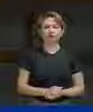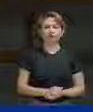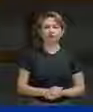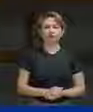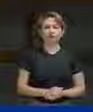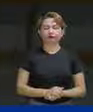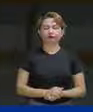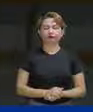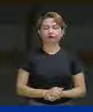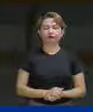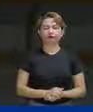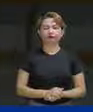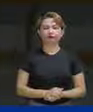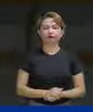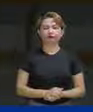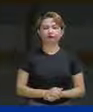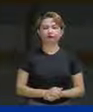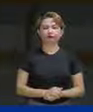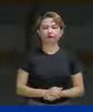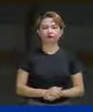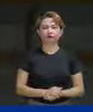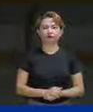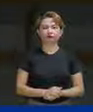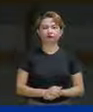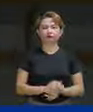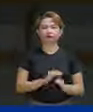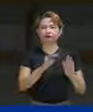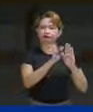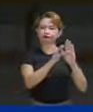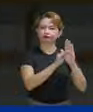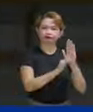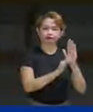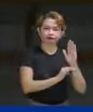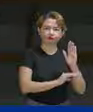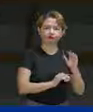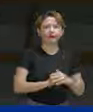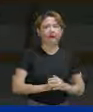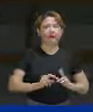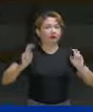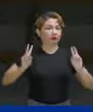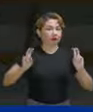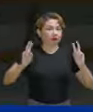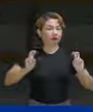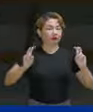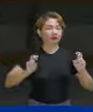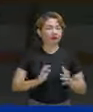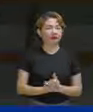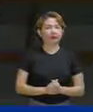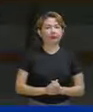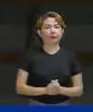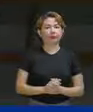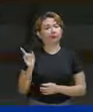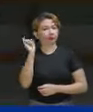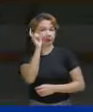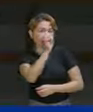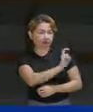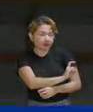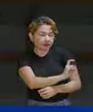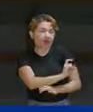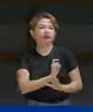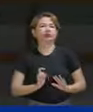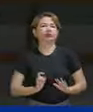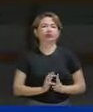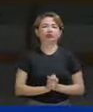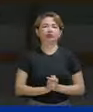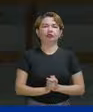pergunto. Foco na paz central da pela mesa. ordem. Porque, como é uma Com a matéria palavra, desembargador polêmica, Carmo Antônio.